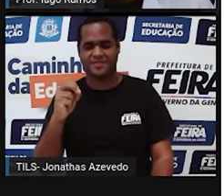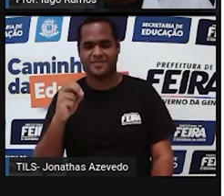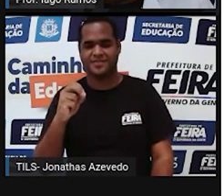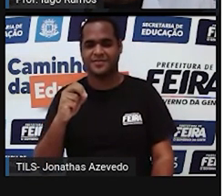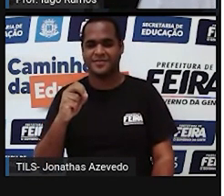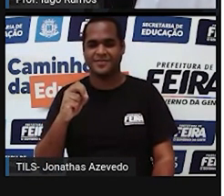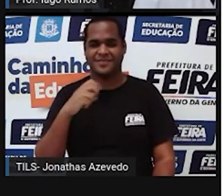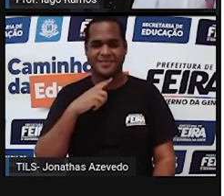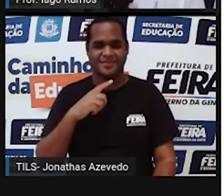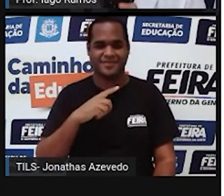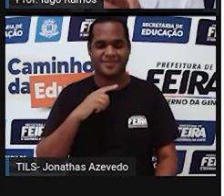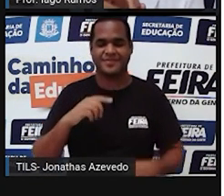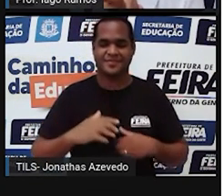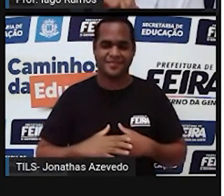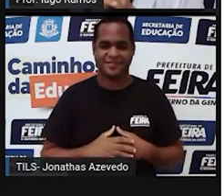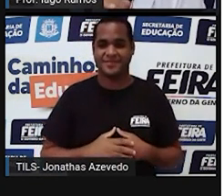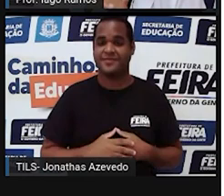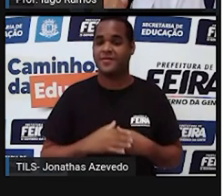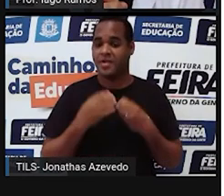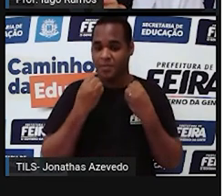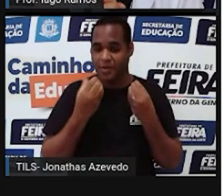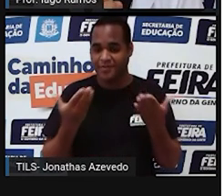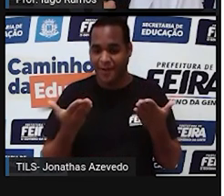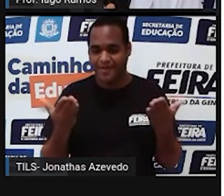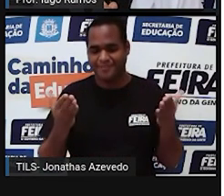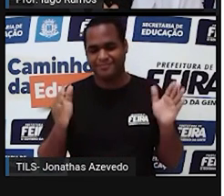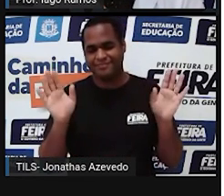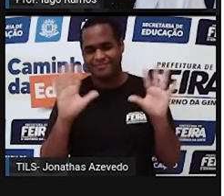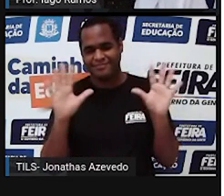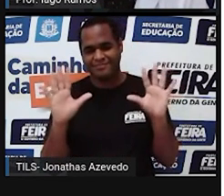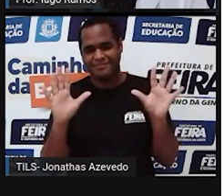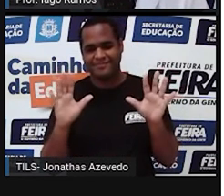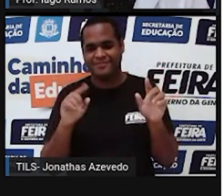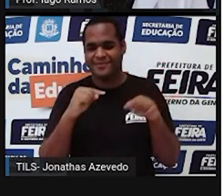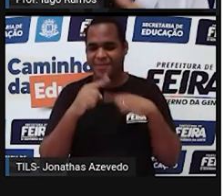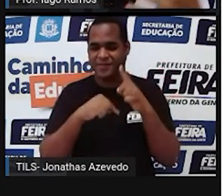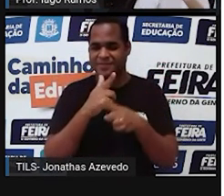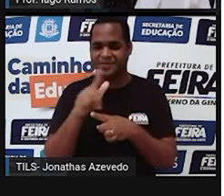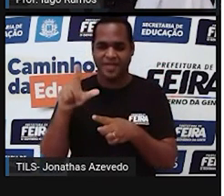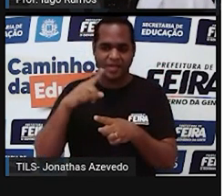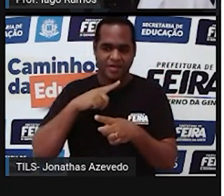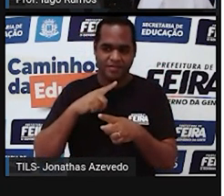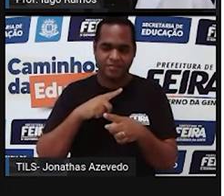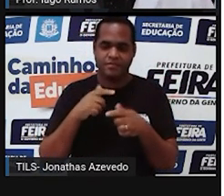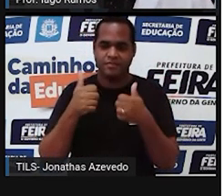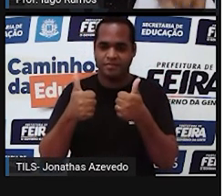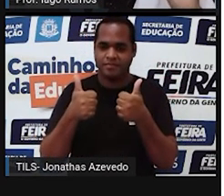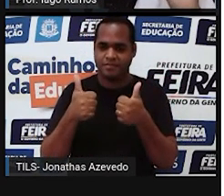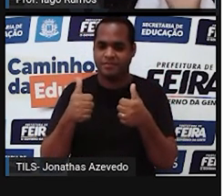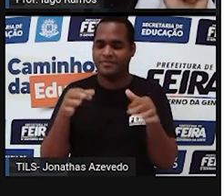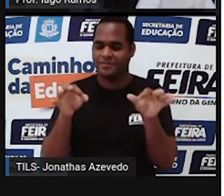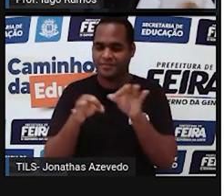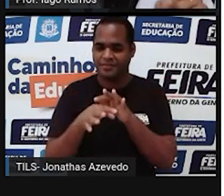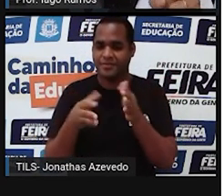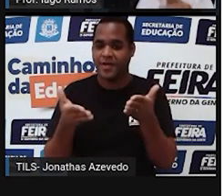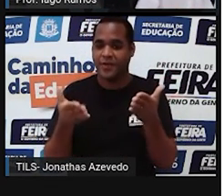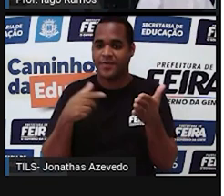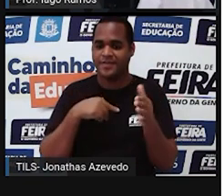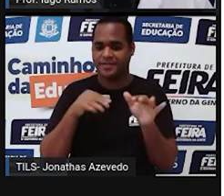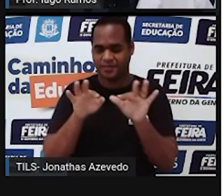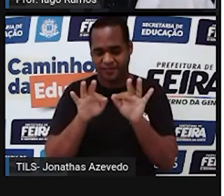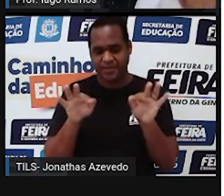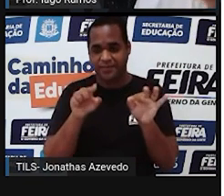bom? Bom, então é isso. Vamos nos despedindo, né? Desde já, até a próxima. E para encerrar, eu começo a frase,